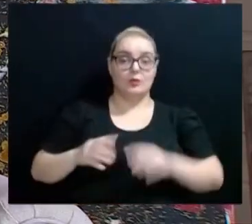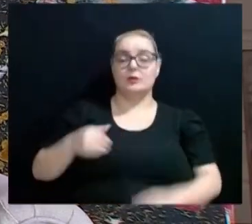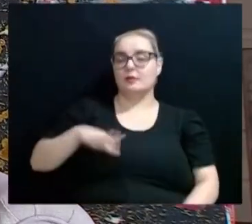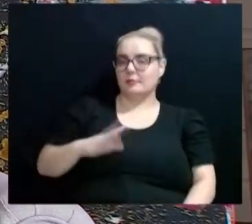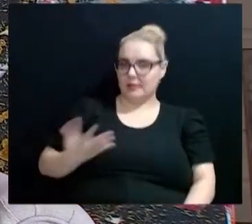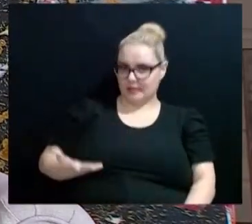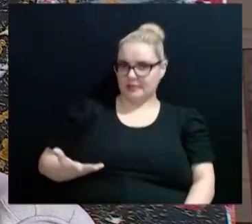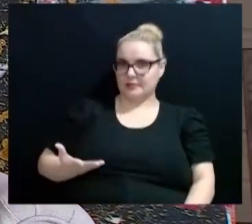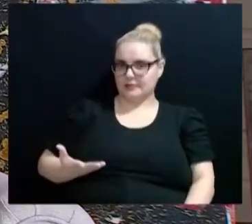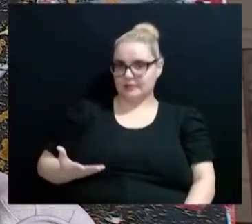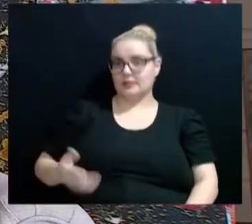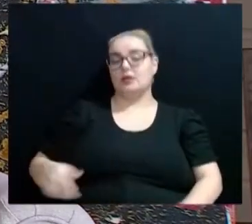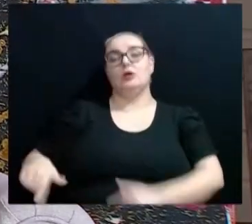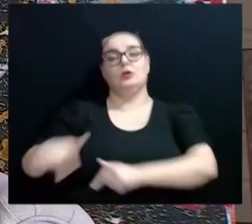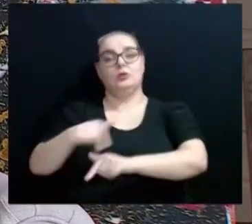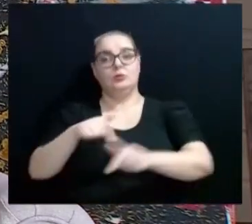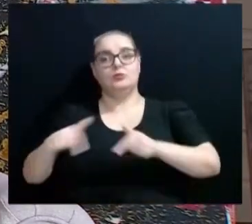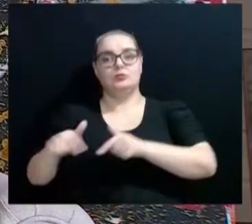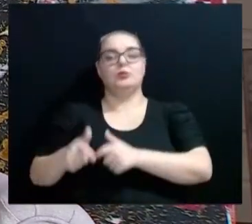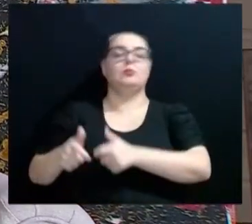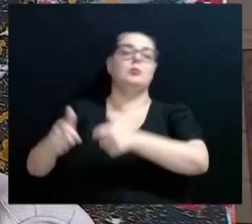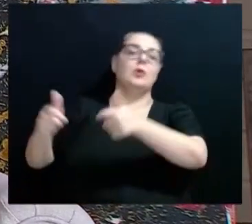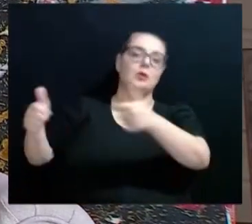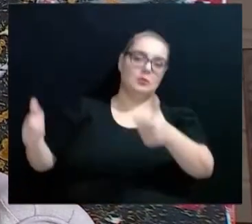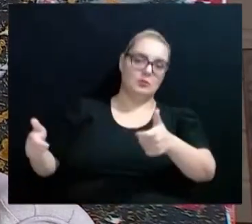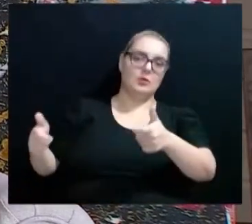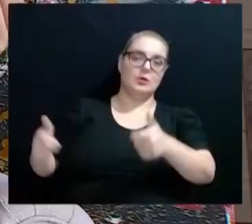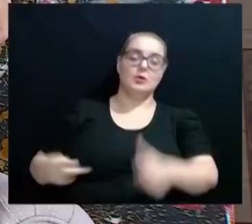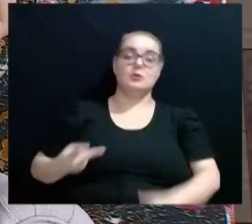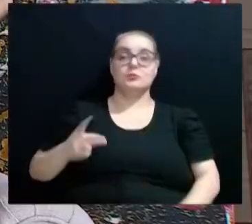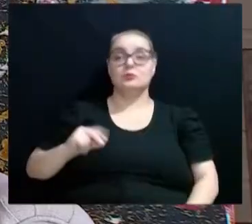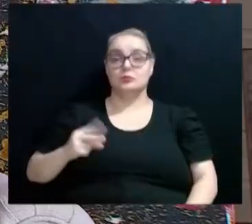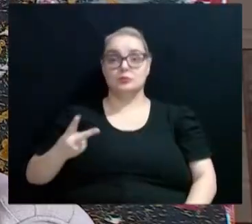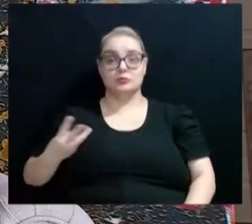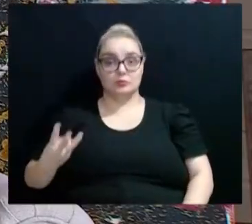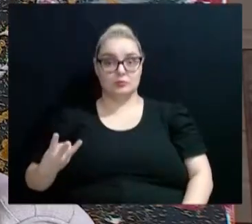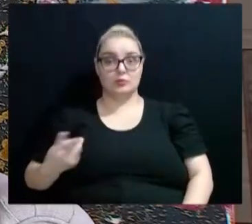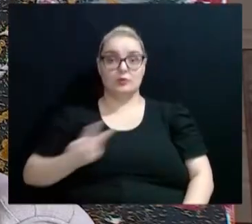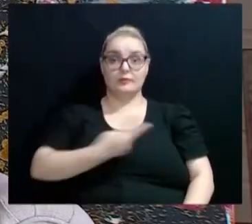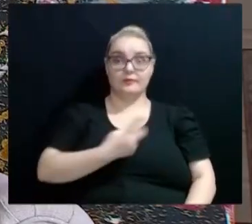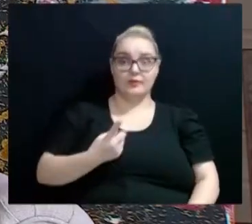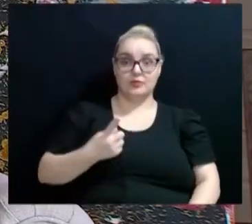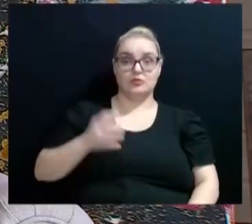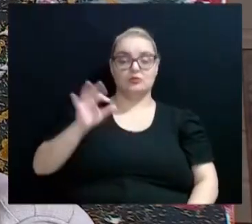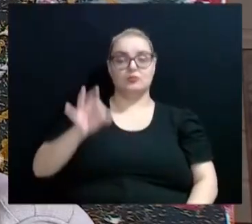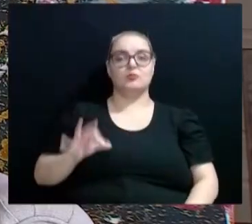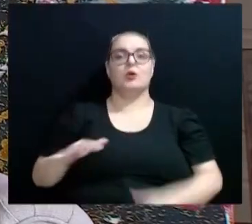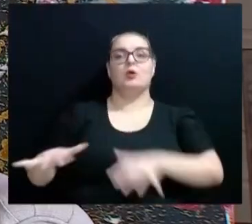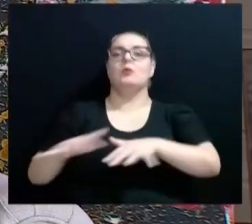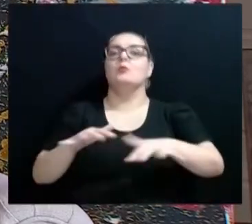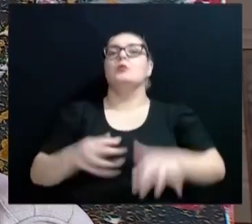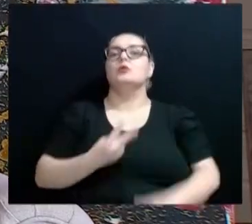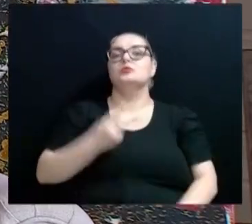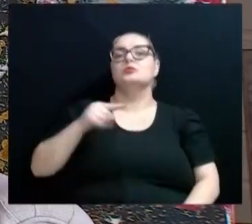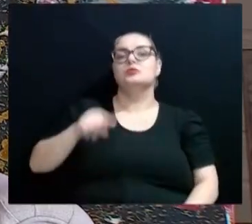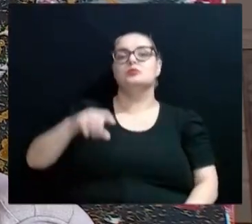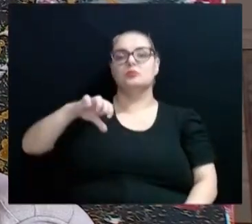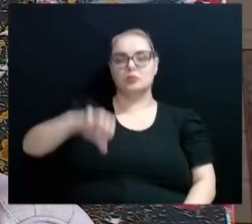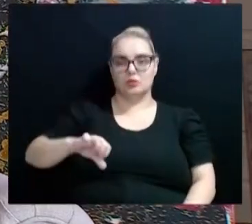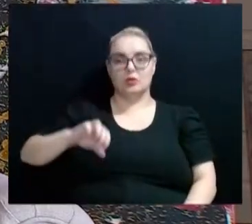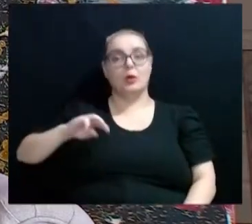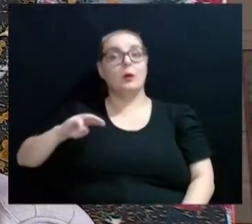cursos, workshops e muito mais. O mercado cresceu em 2023, 21% e